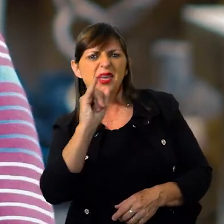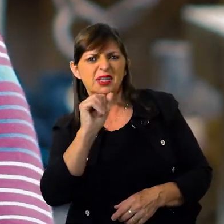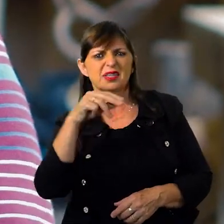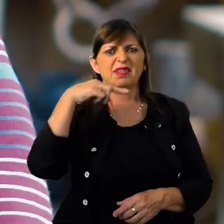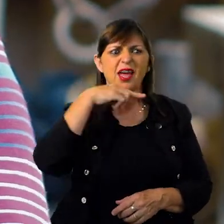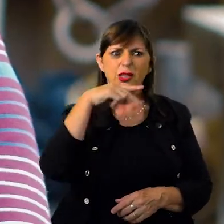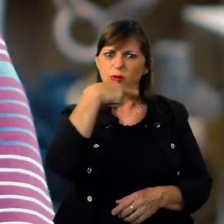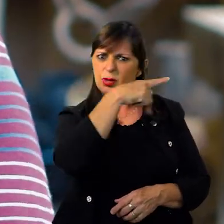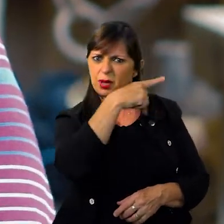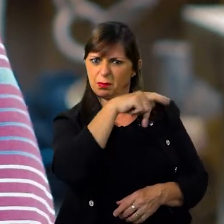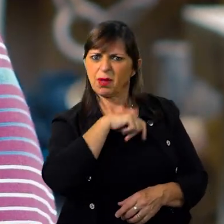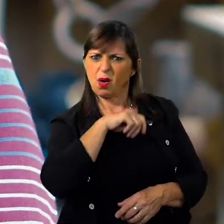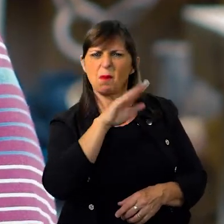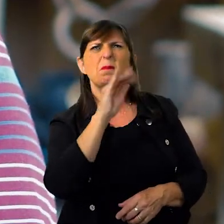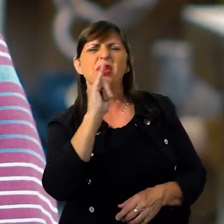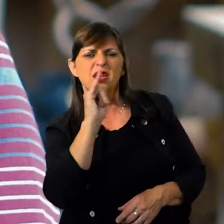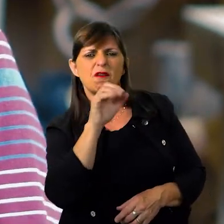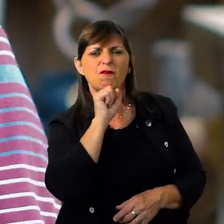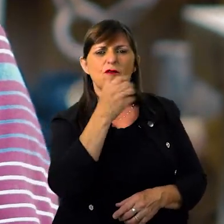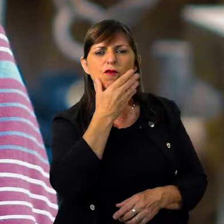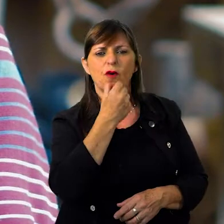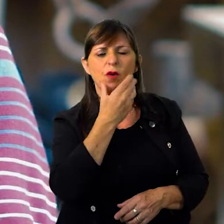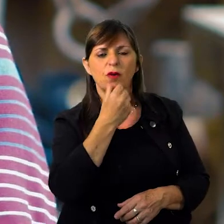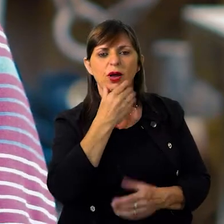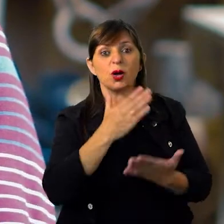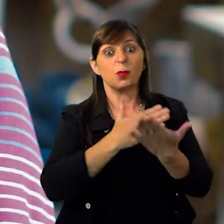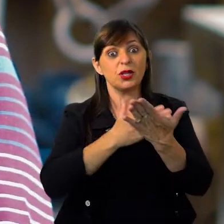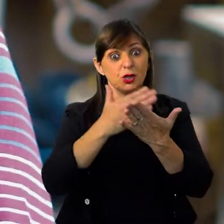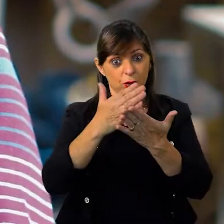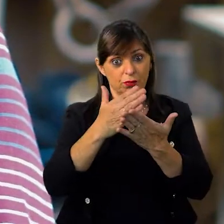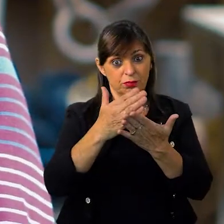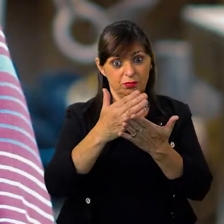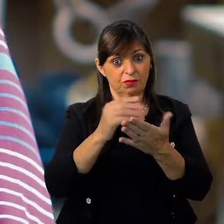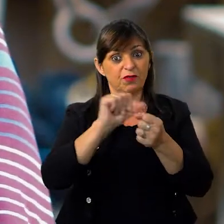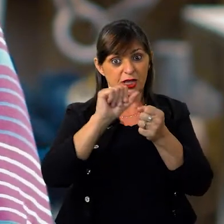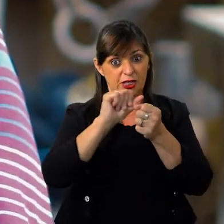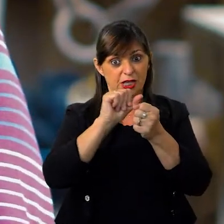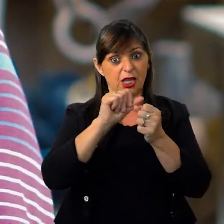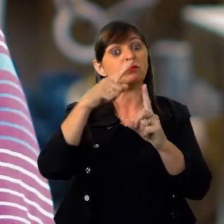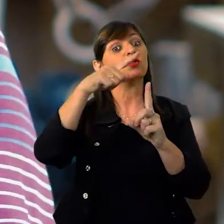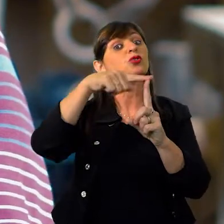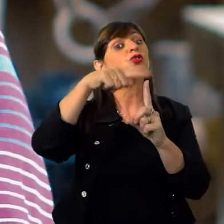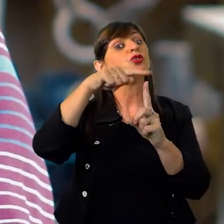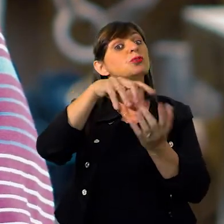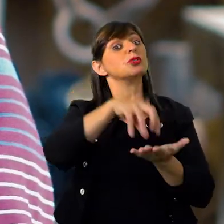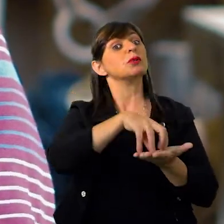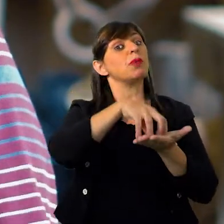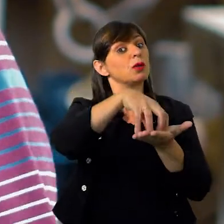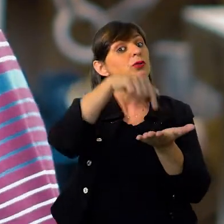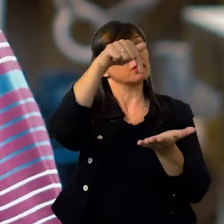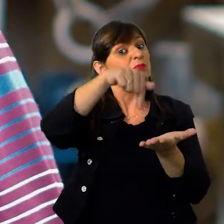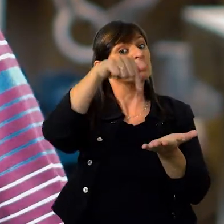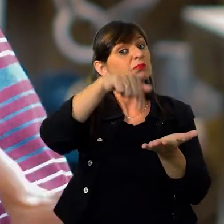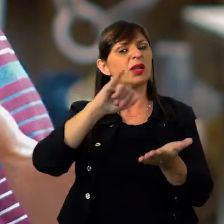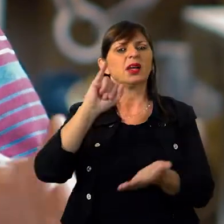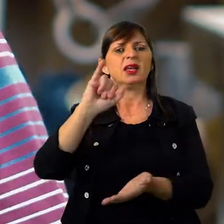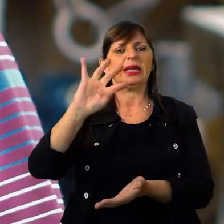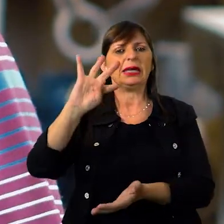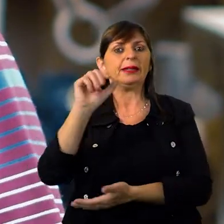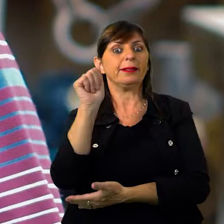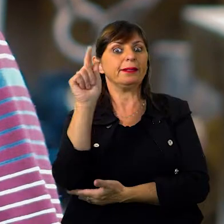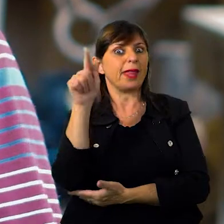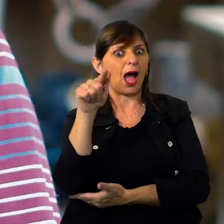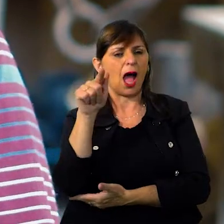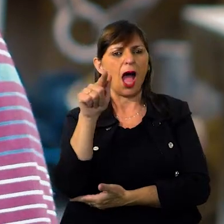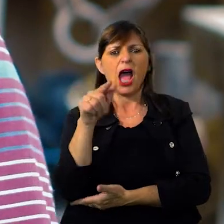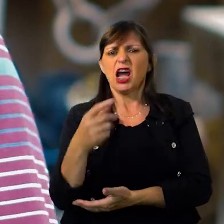sou o filho Neto e bisneto de balseiro a gente chega num ponto assim a história nos falsos aqui tá foi começada